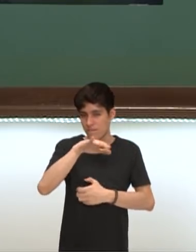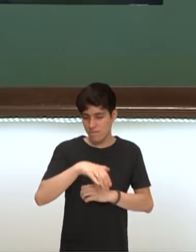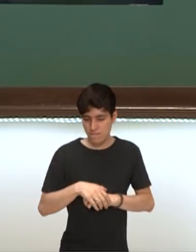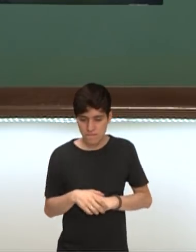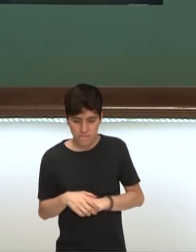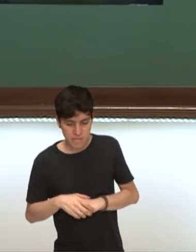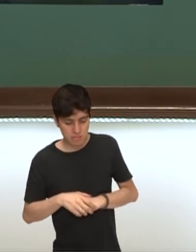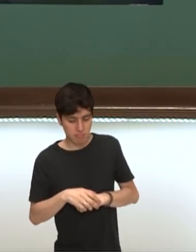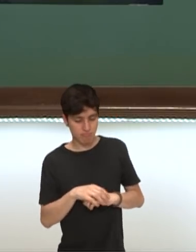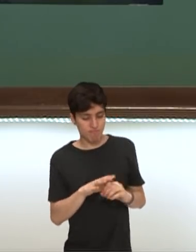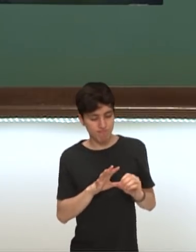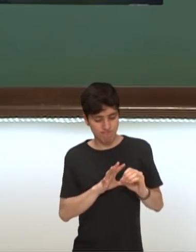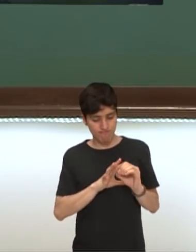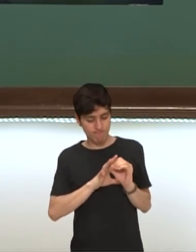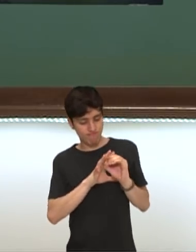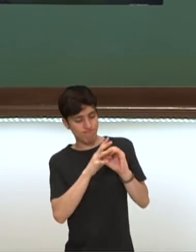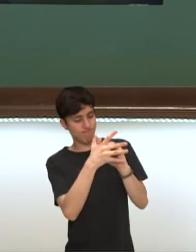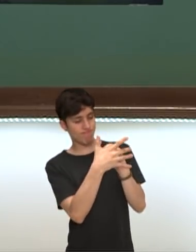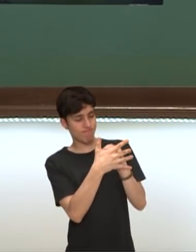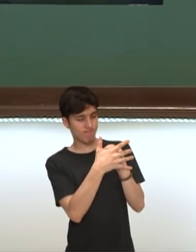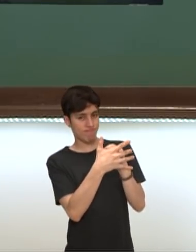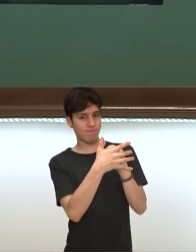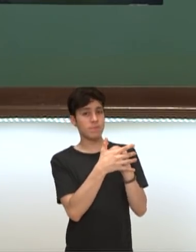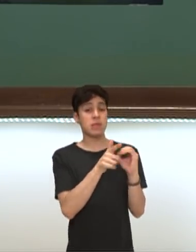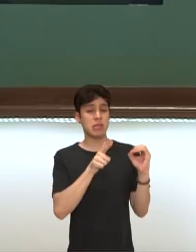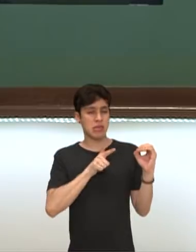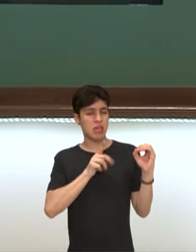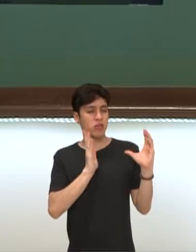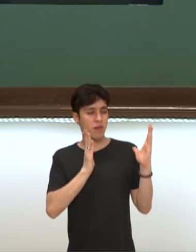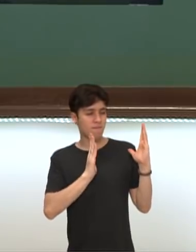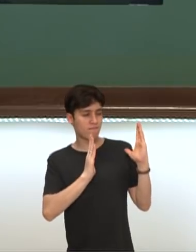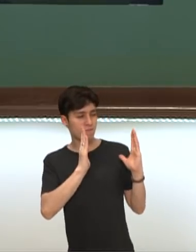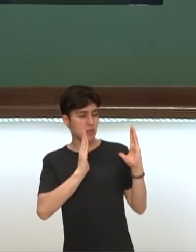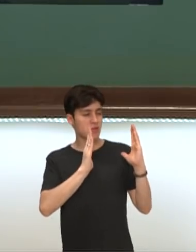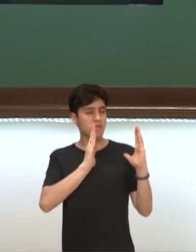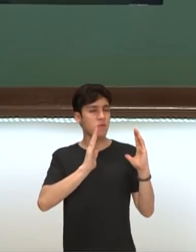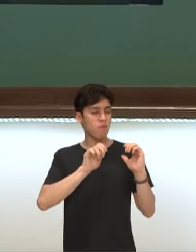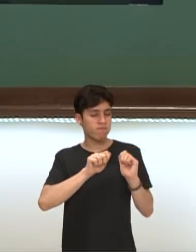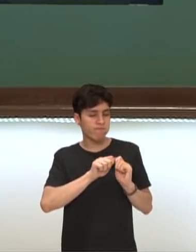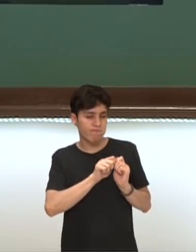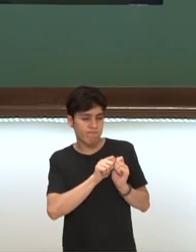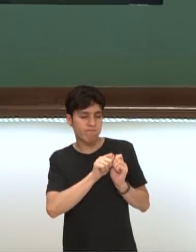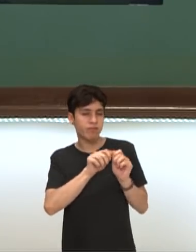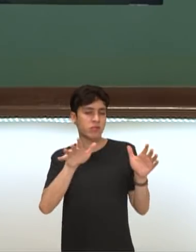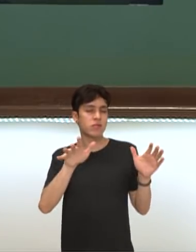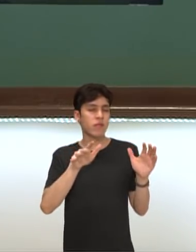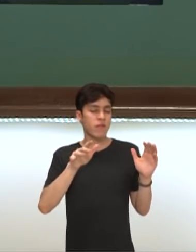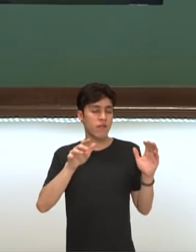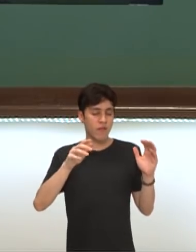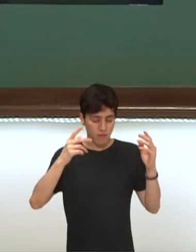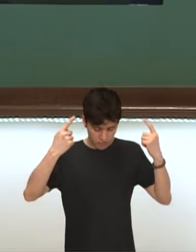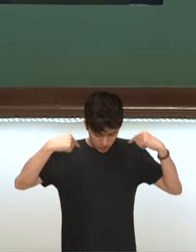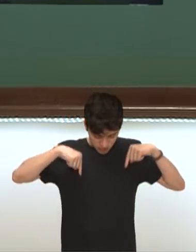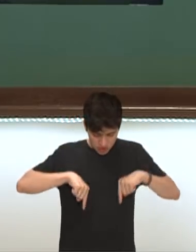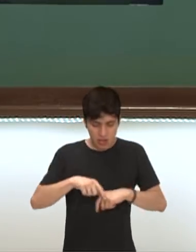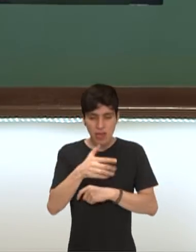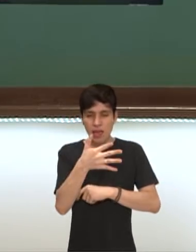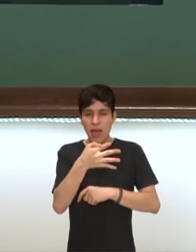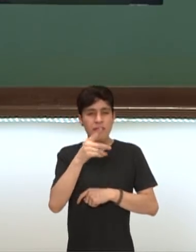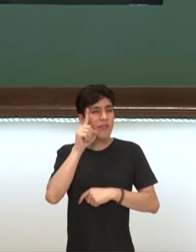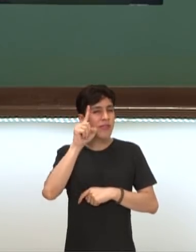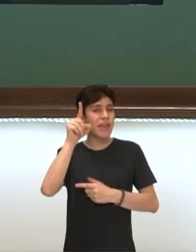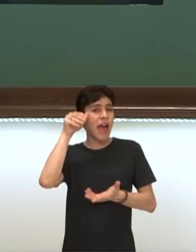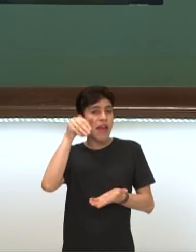do SARS-CoV-2. Ele tem um período de incubação viral ali em torno de 14 dias até aparecer os